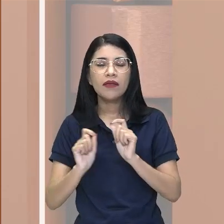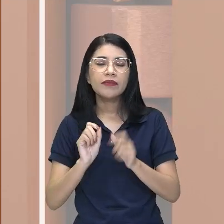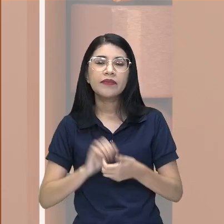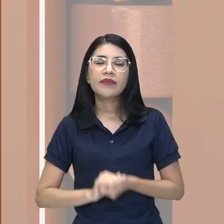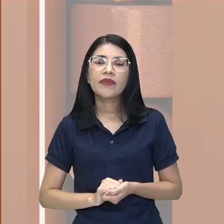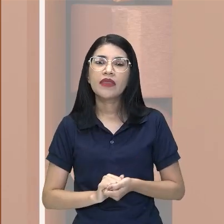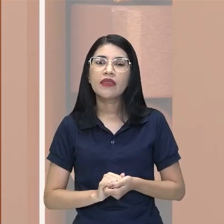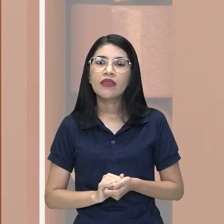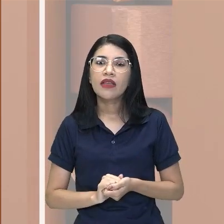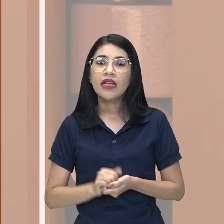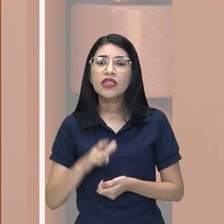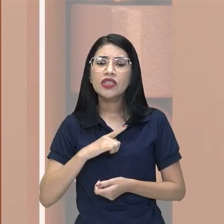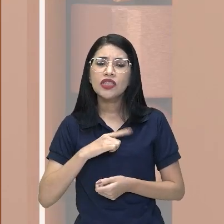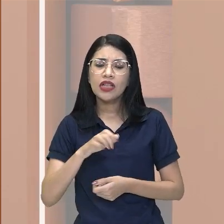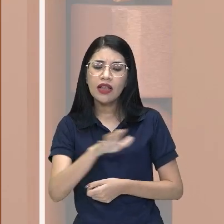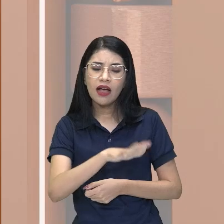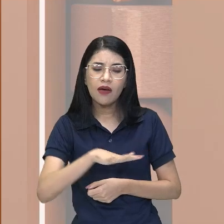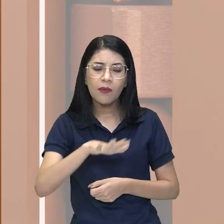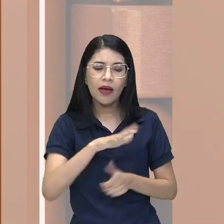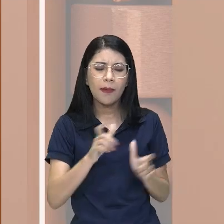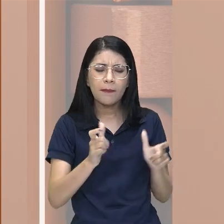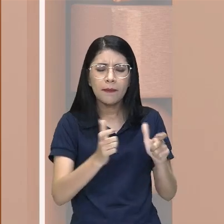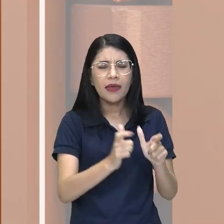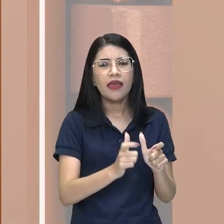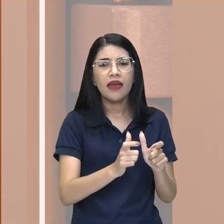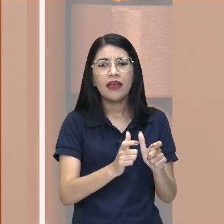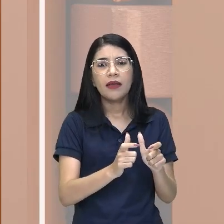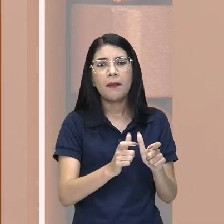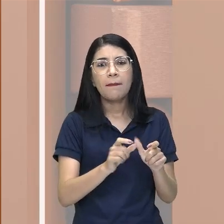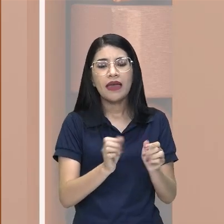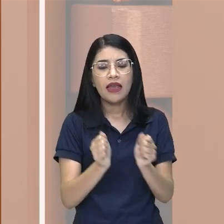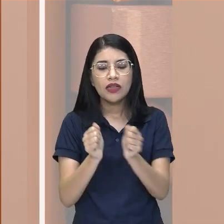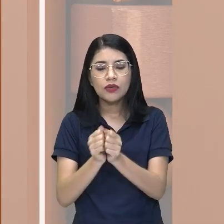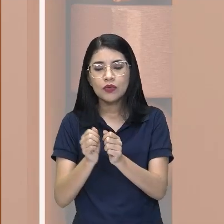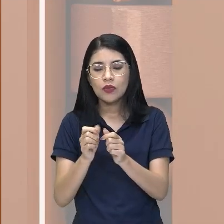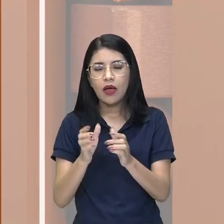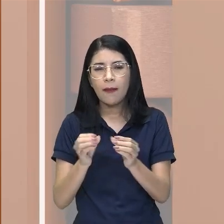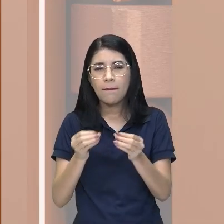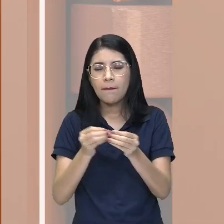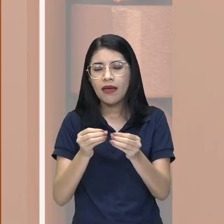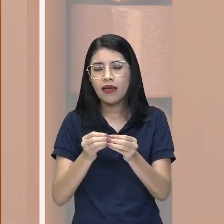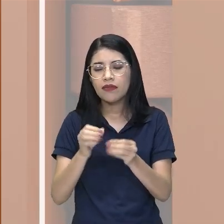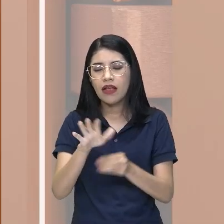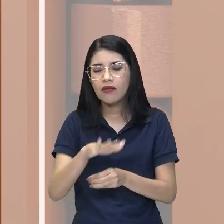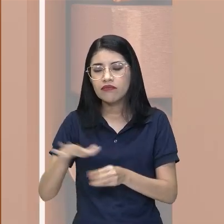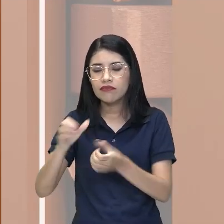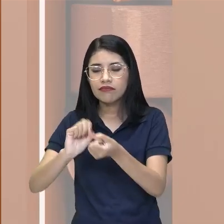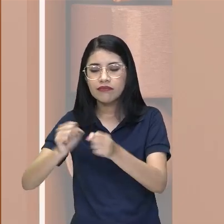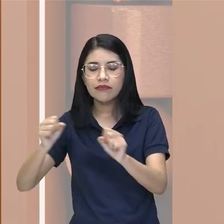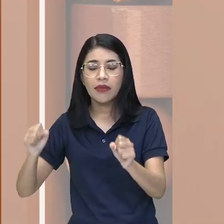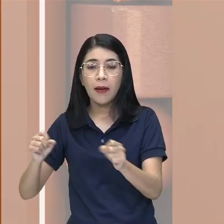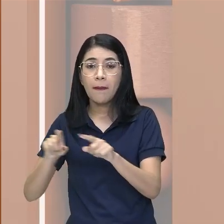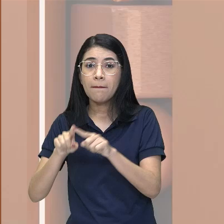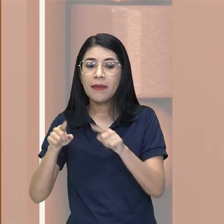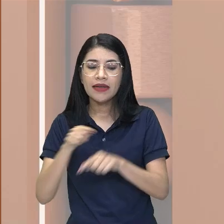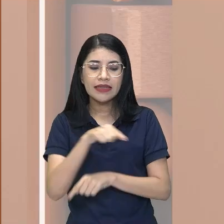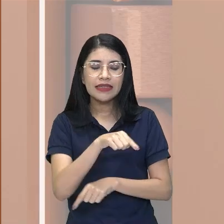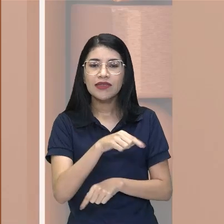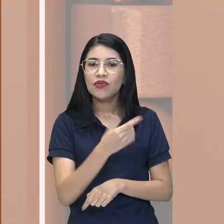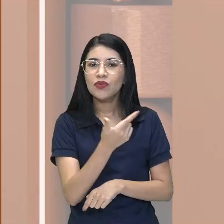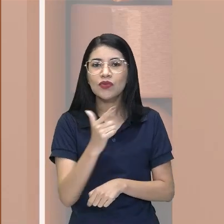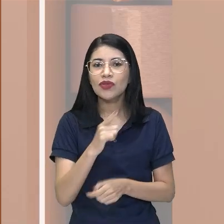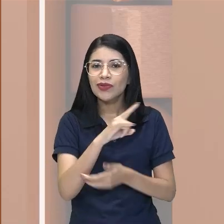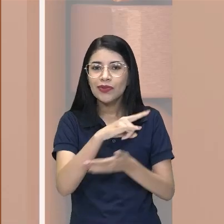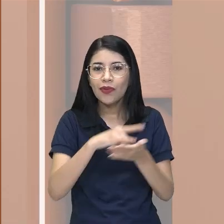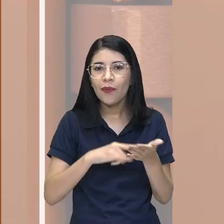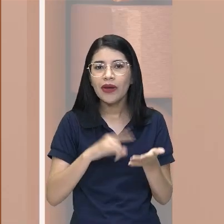está ali cercada do grande latifúndio, mas ela não tem o documento de posse e compra, não tem o título daquela terra. O